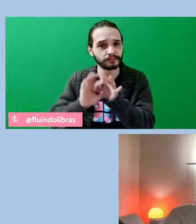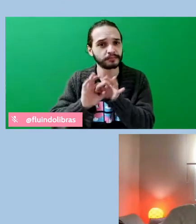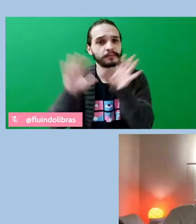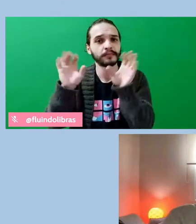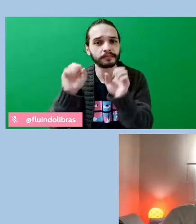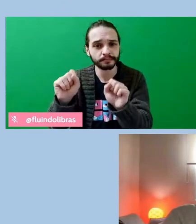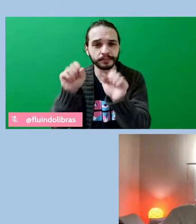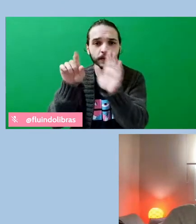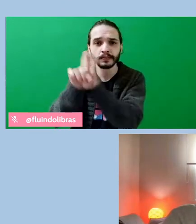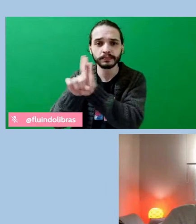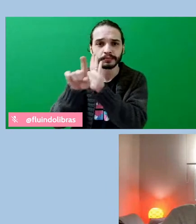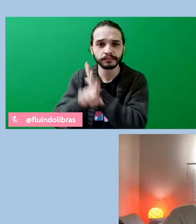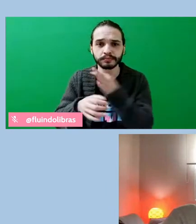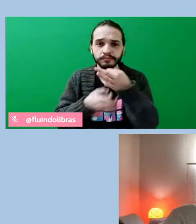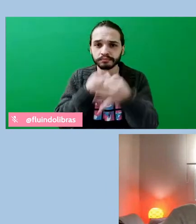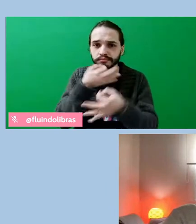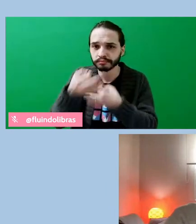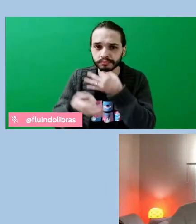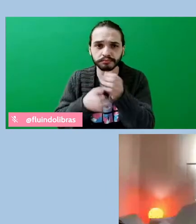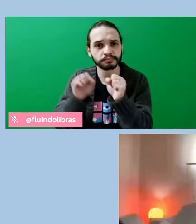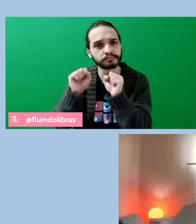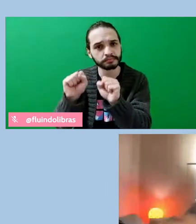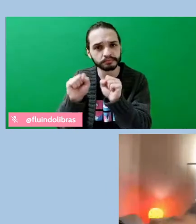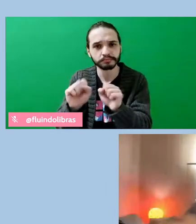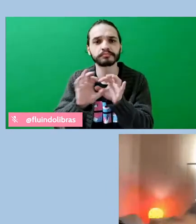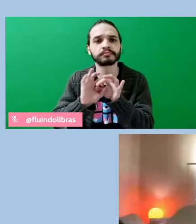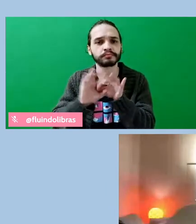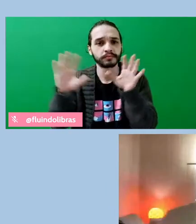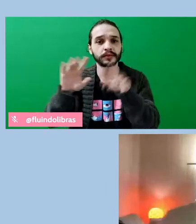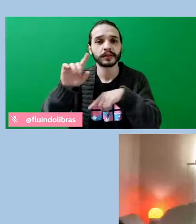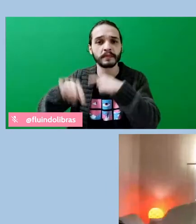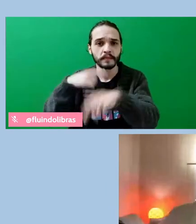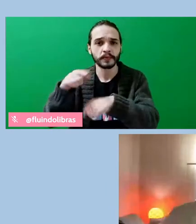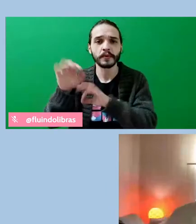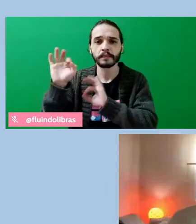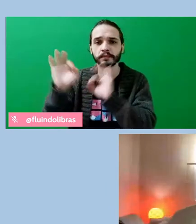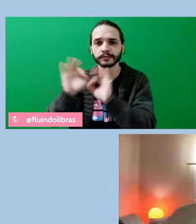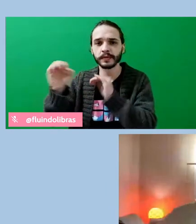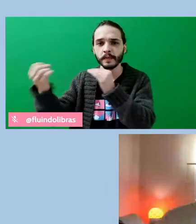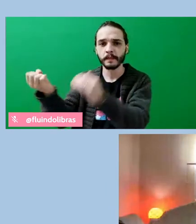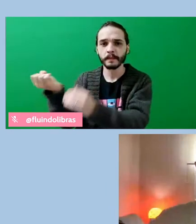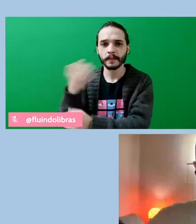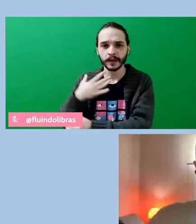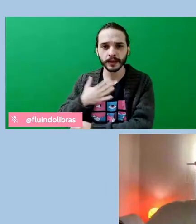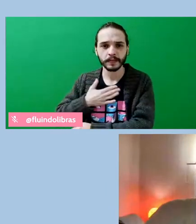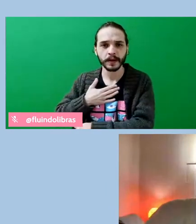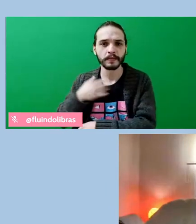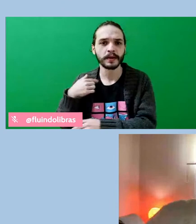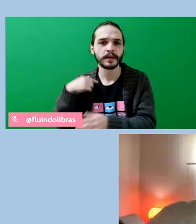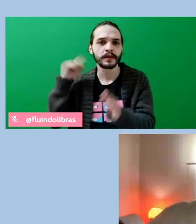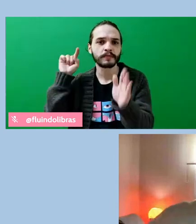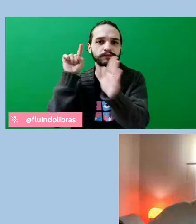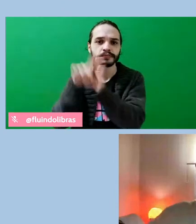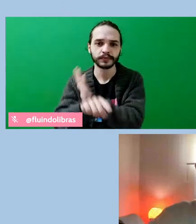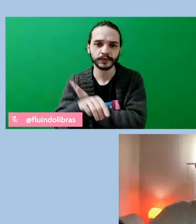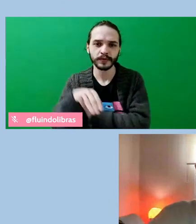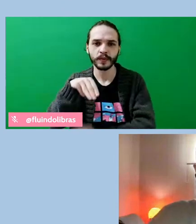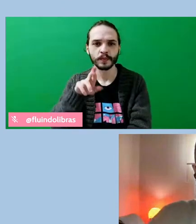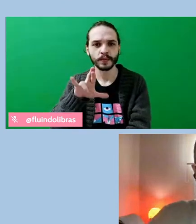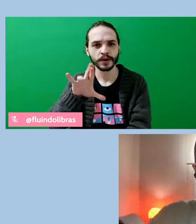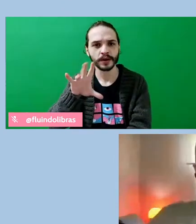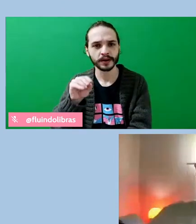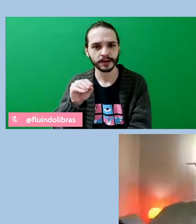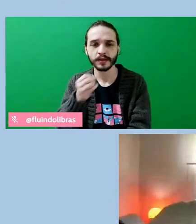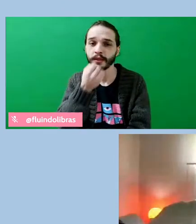interaja com a gente, deixe a sua pergunta que a produção gentilmente vai repassar aqui e eu as repassarei ao Murilo. Murilo, seja